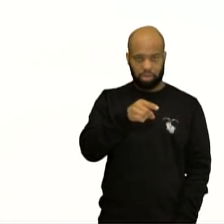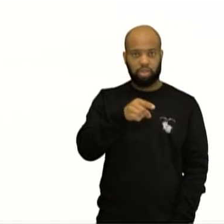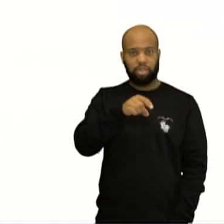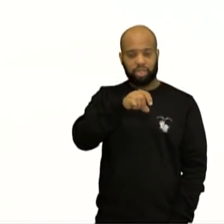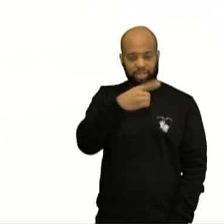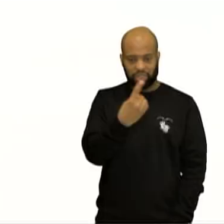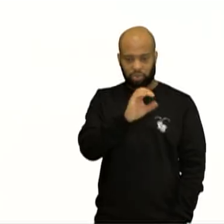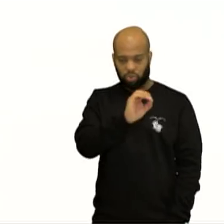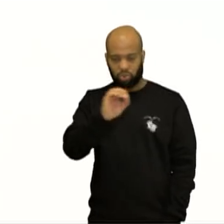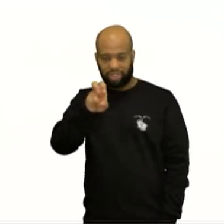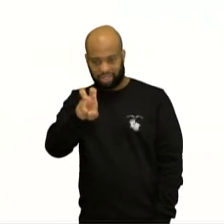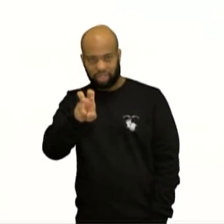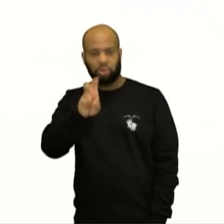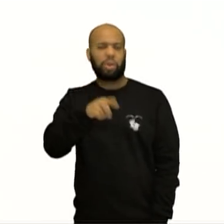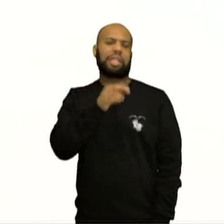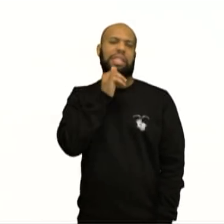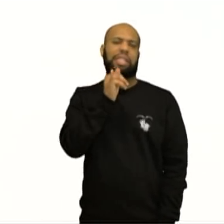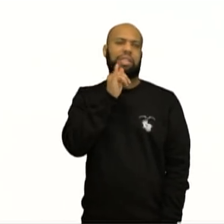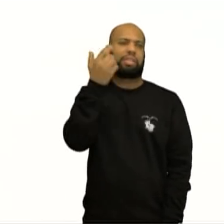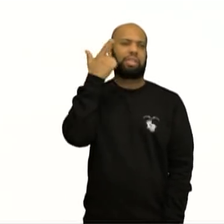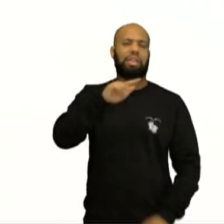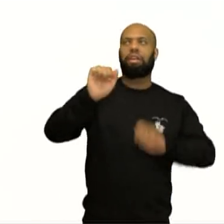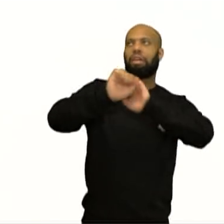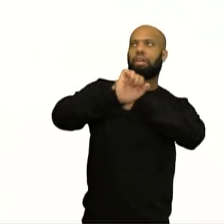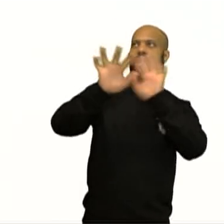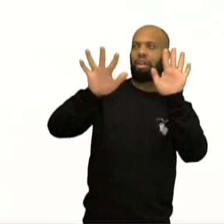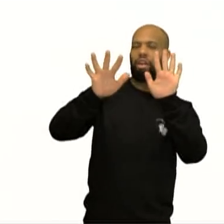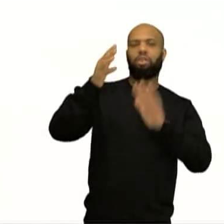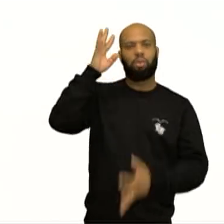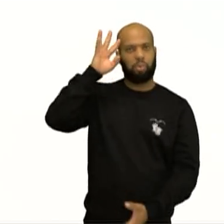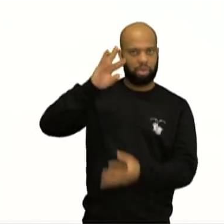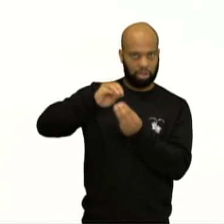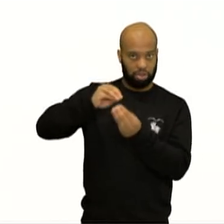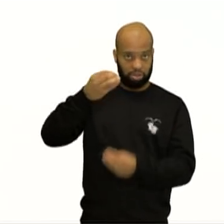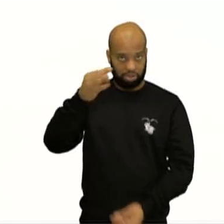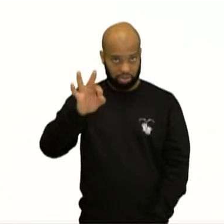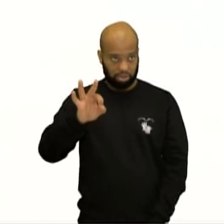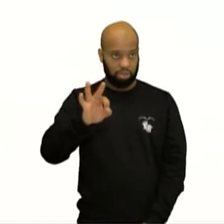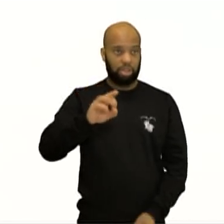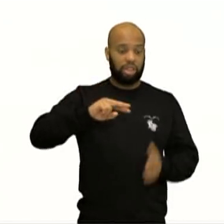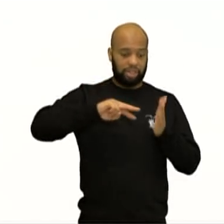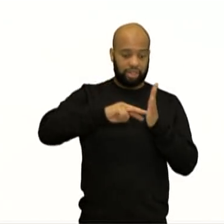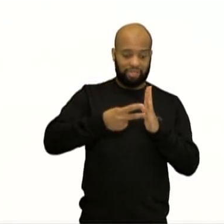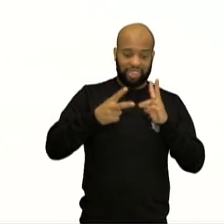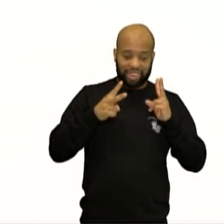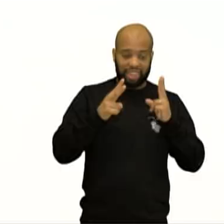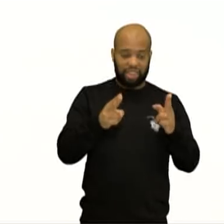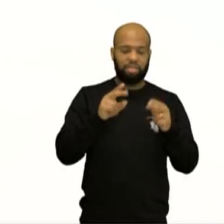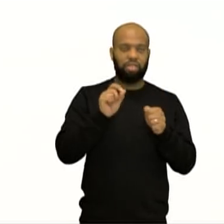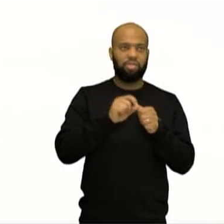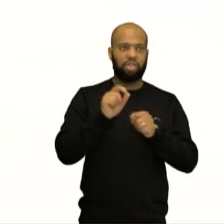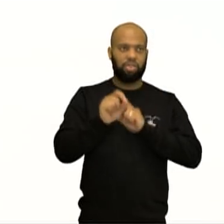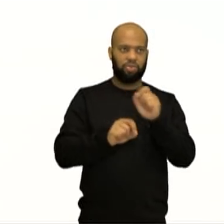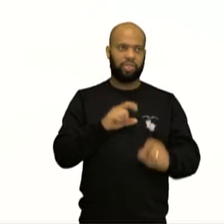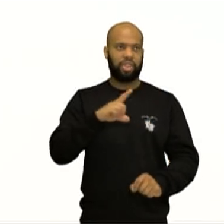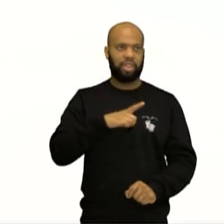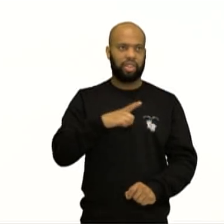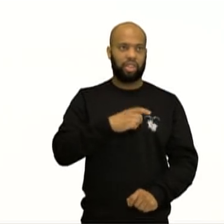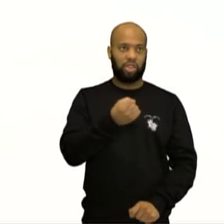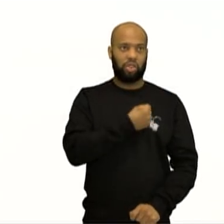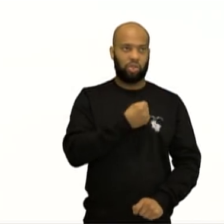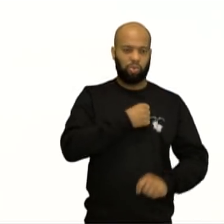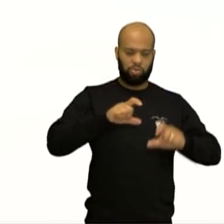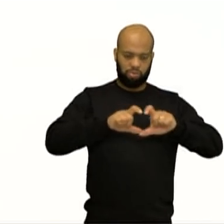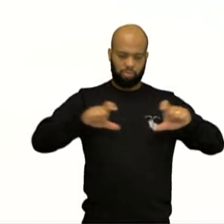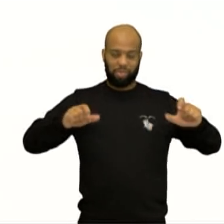é só um exemplo, só para ajudar a clarear a nossa ideia. É o mesmo que a gente pegar o número que se encontra aqui